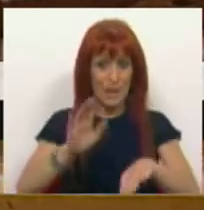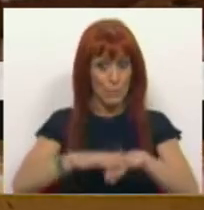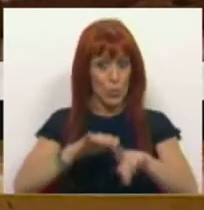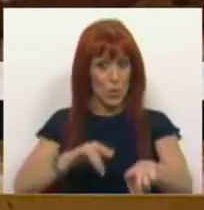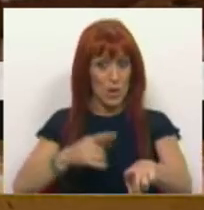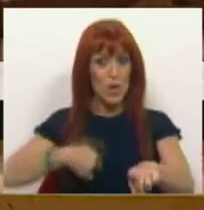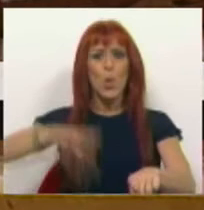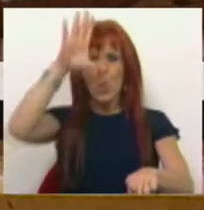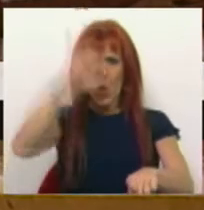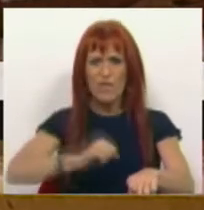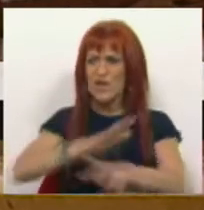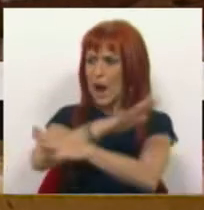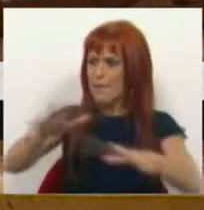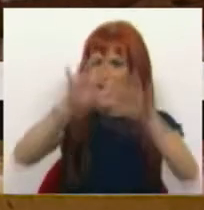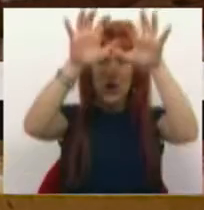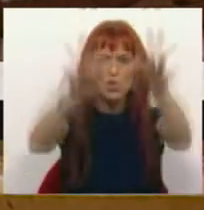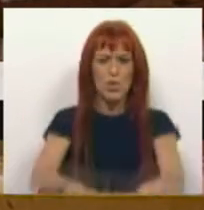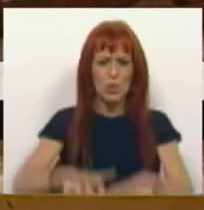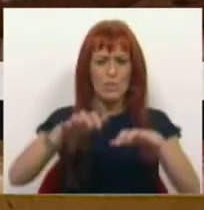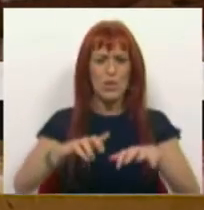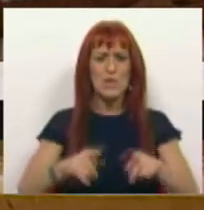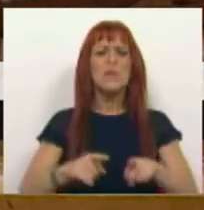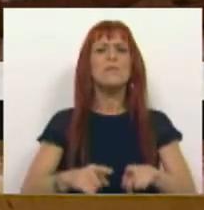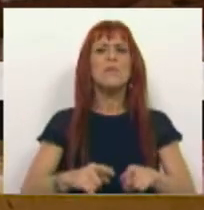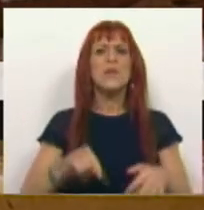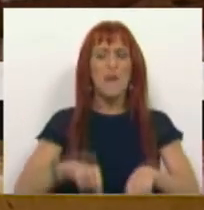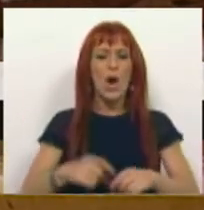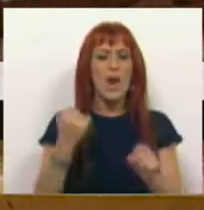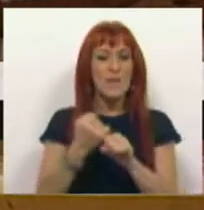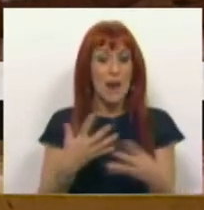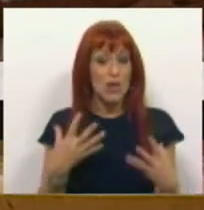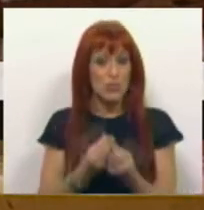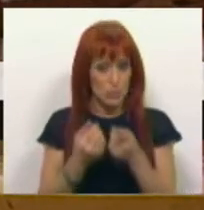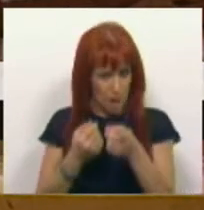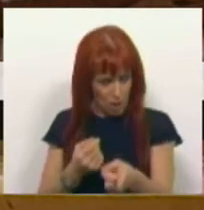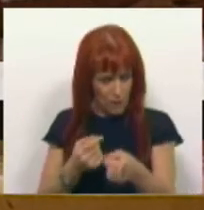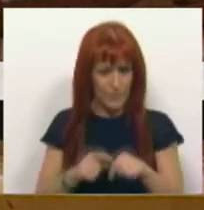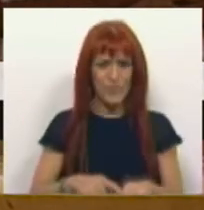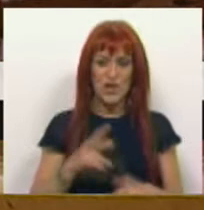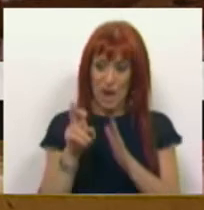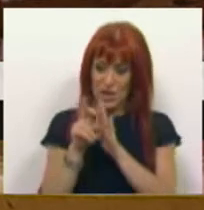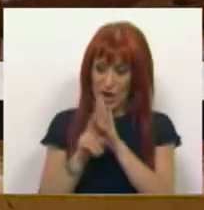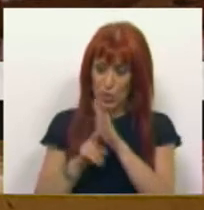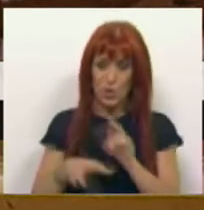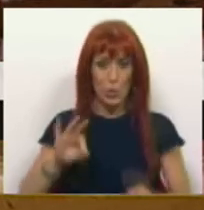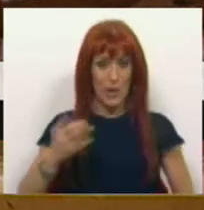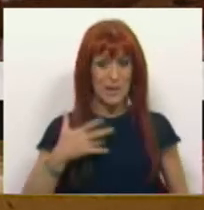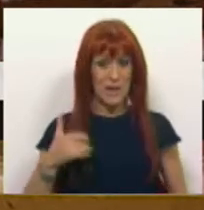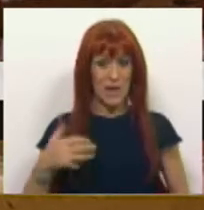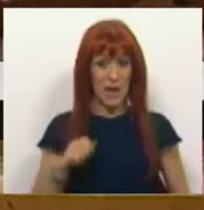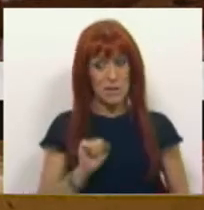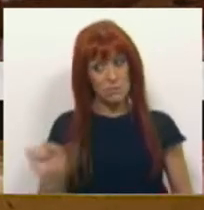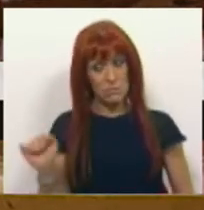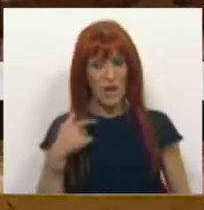isso que o Governo e a maioria parlamentar se encontram neste momento a trabalhar. Com as regras do PSD e do